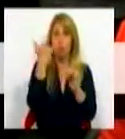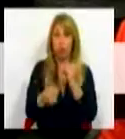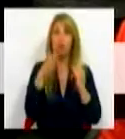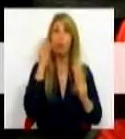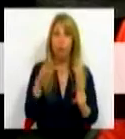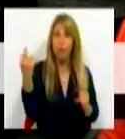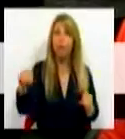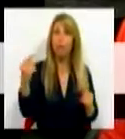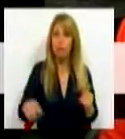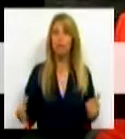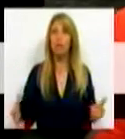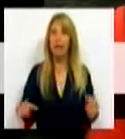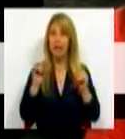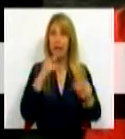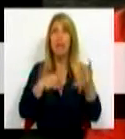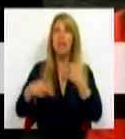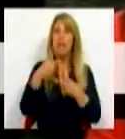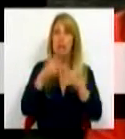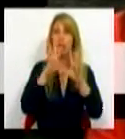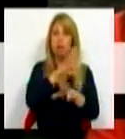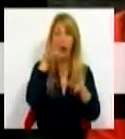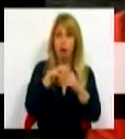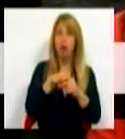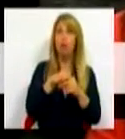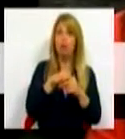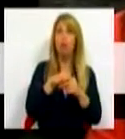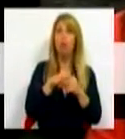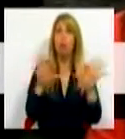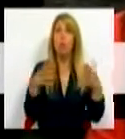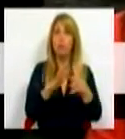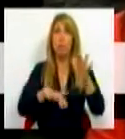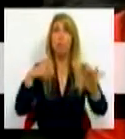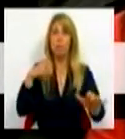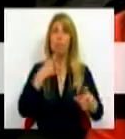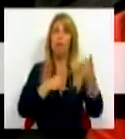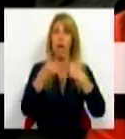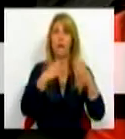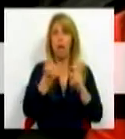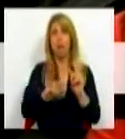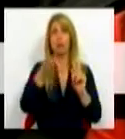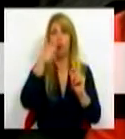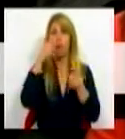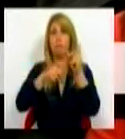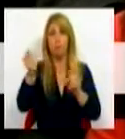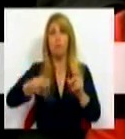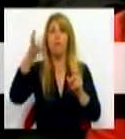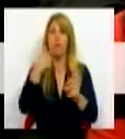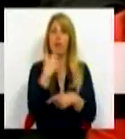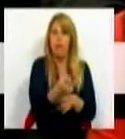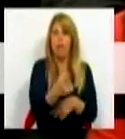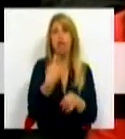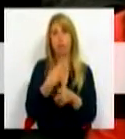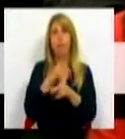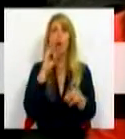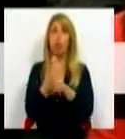tinha, e essas críticas já foram feitas na Comissão Parlamentar de Inquérito por diversos agentes, inclusive por um auditor.